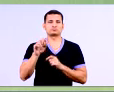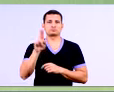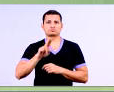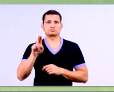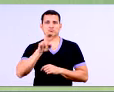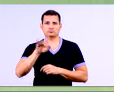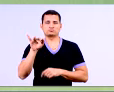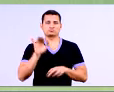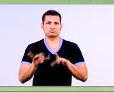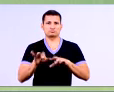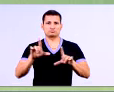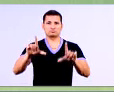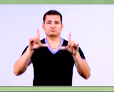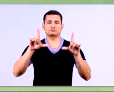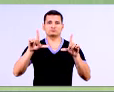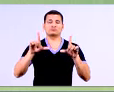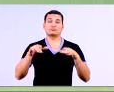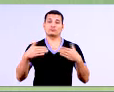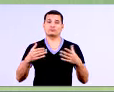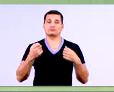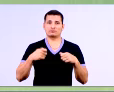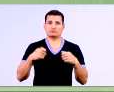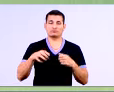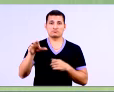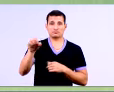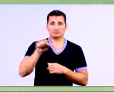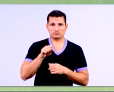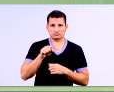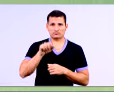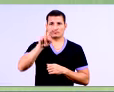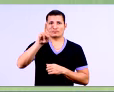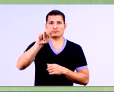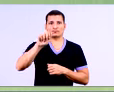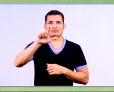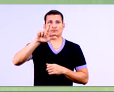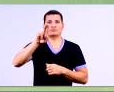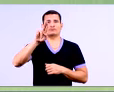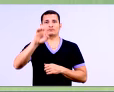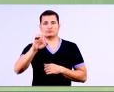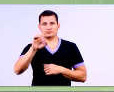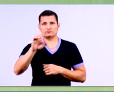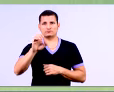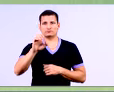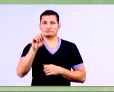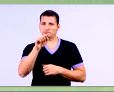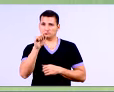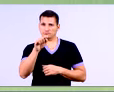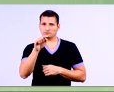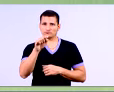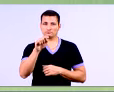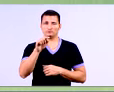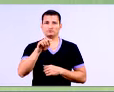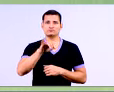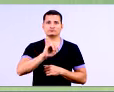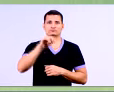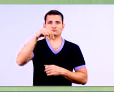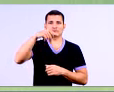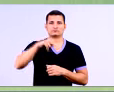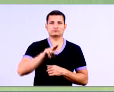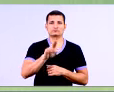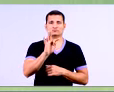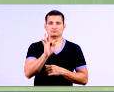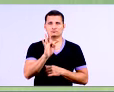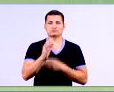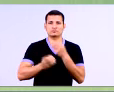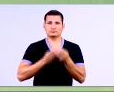na tela. Então, eu preciso pegar o valor desse campo, desse input.